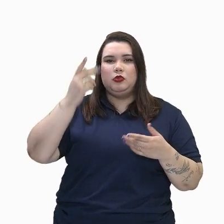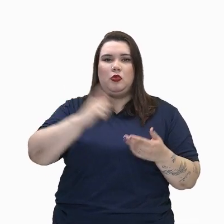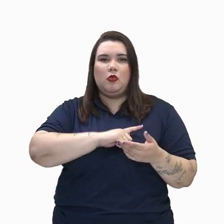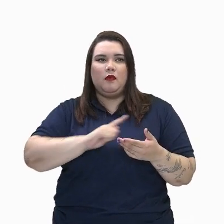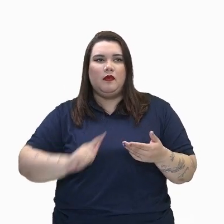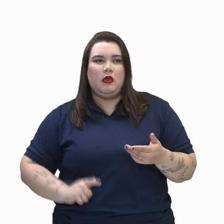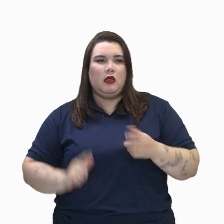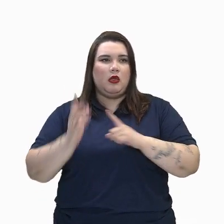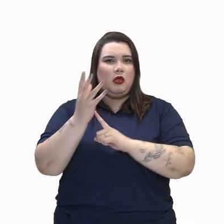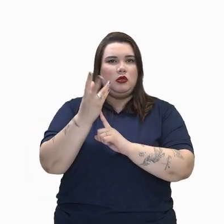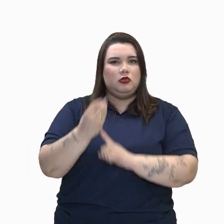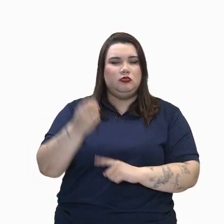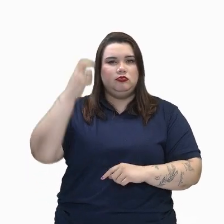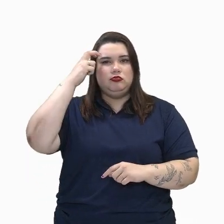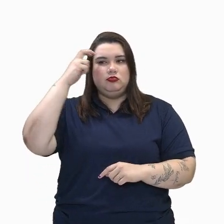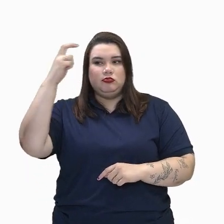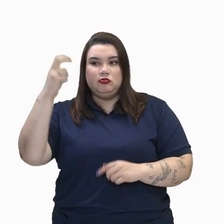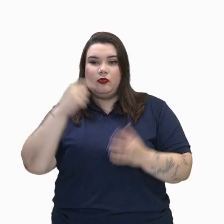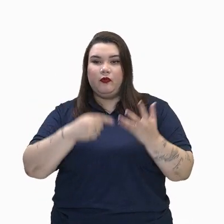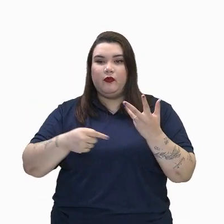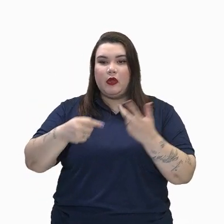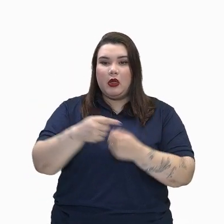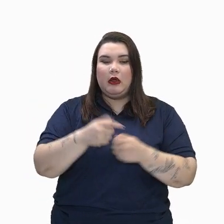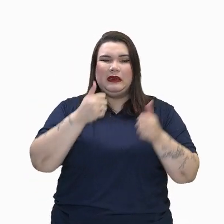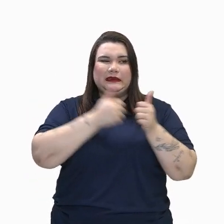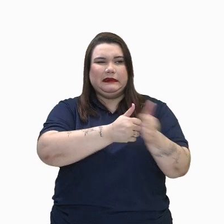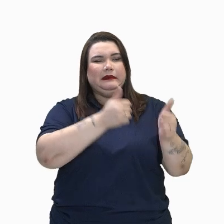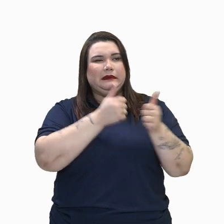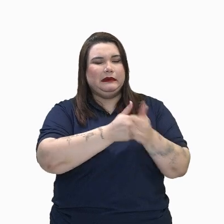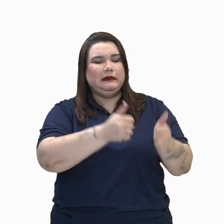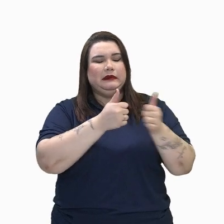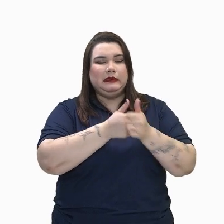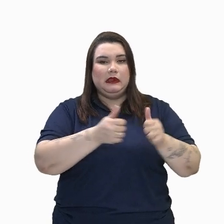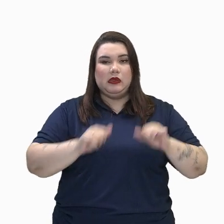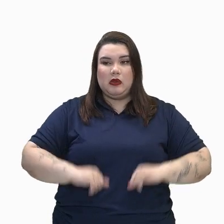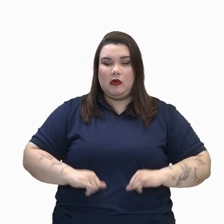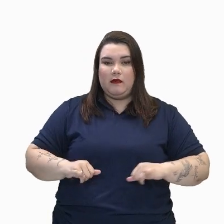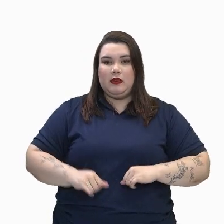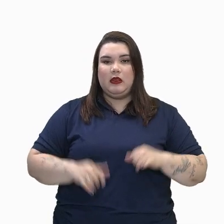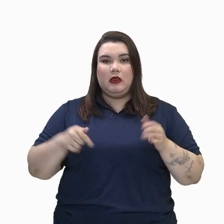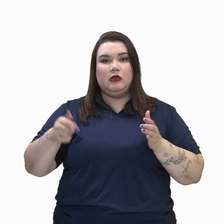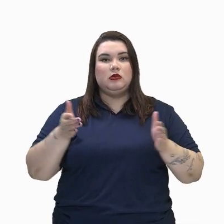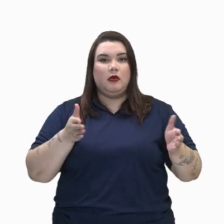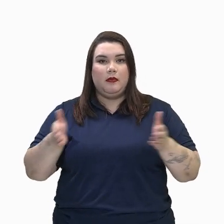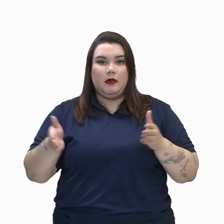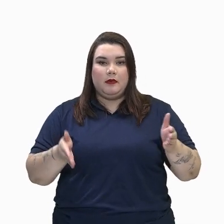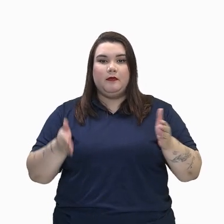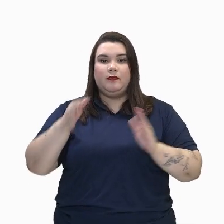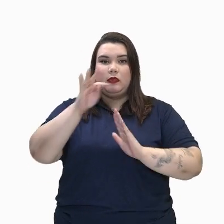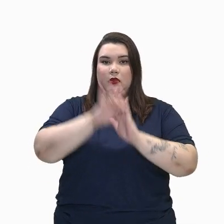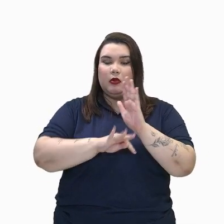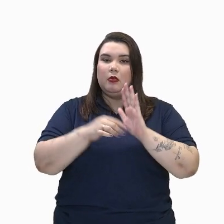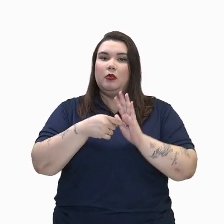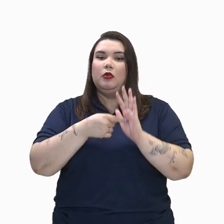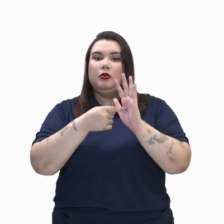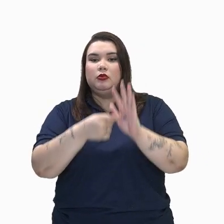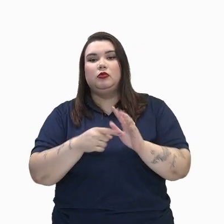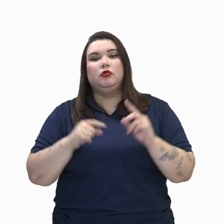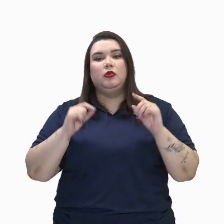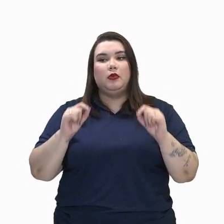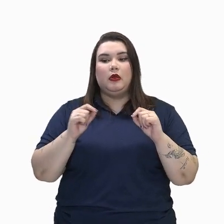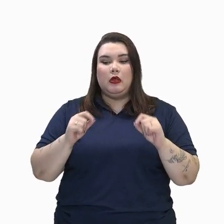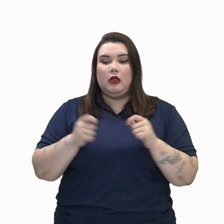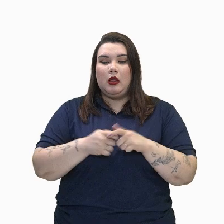artistas, intelectuais, foram perseguidos durante esse período e, como o nosso texto aponta aqui,